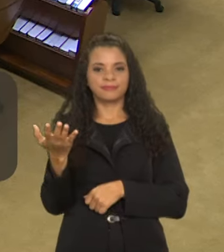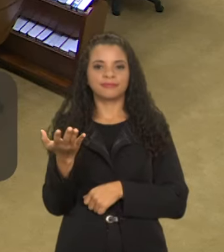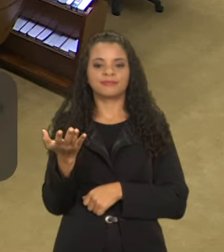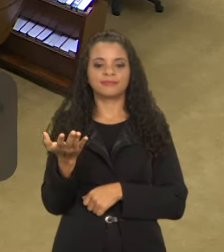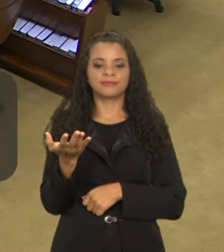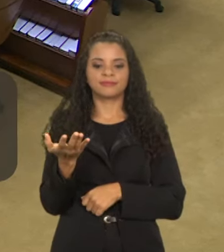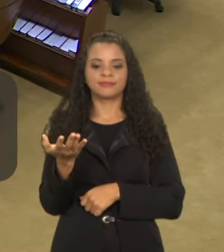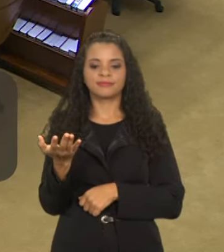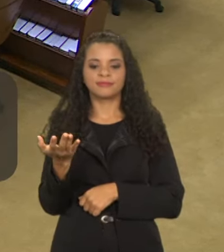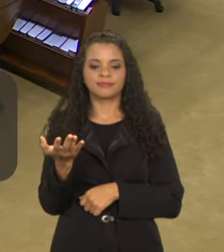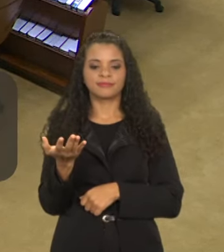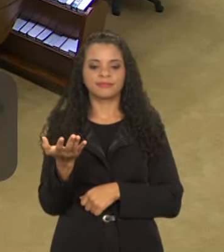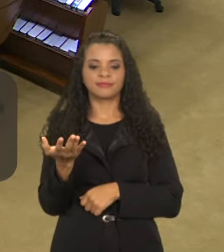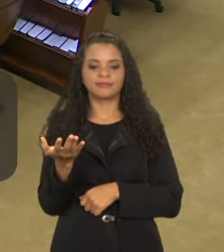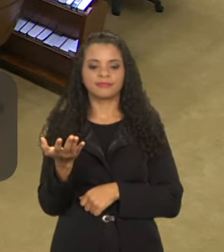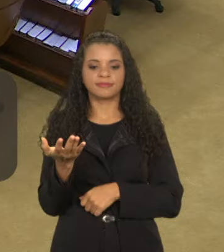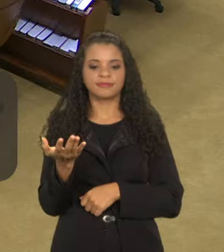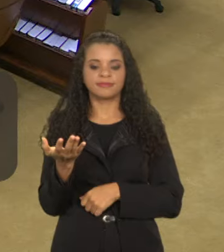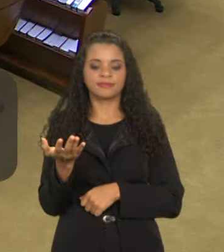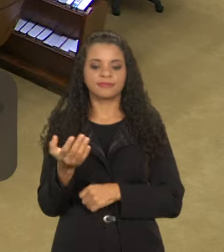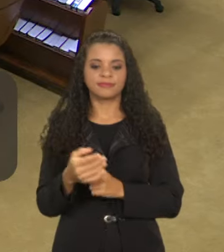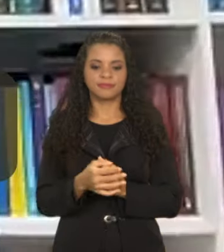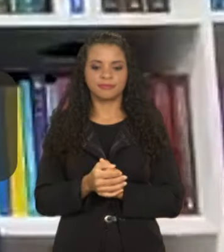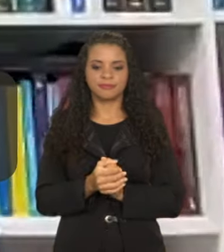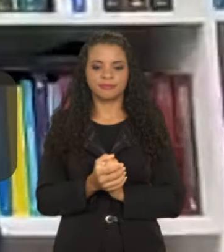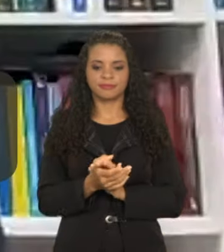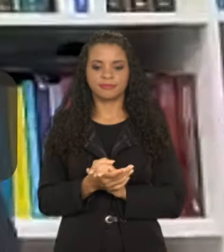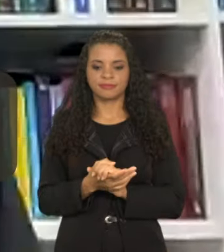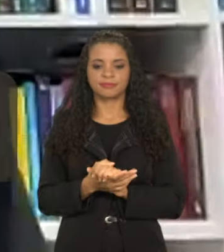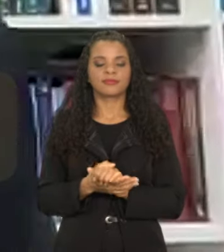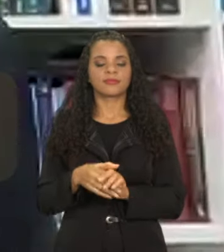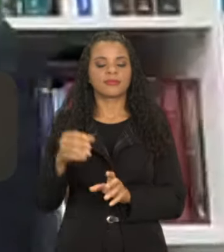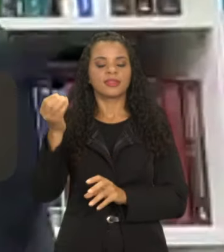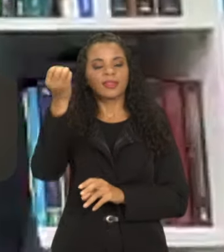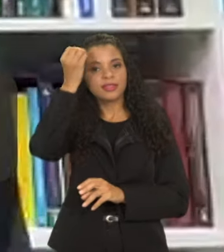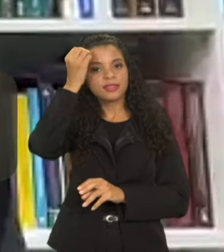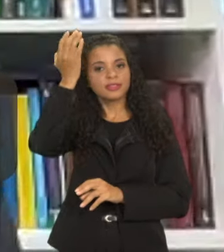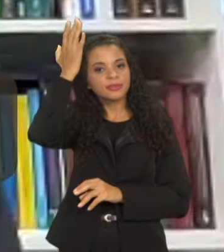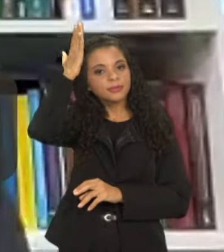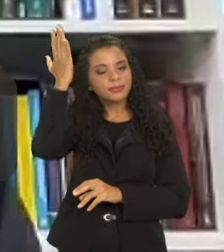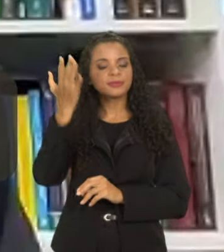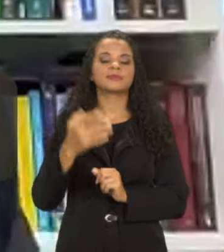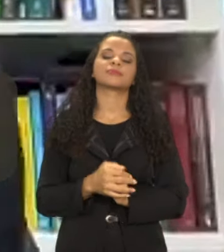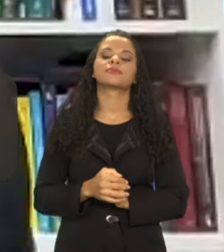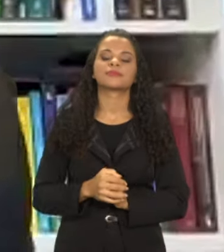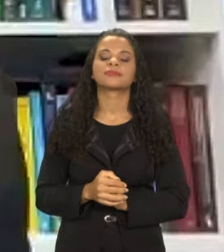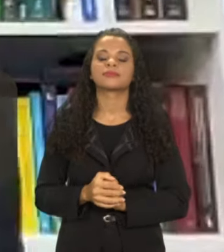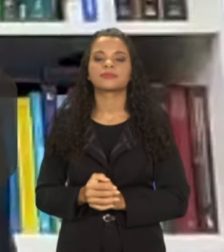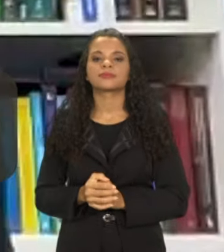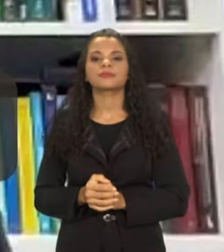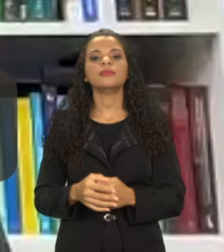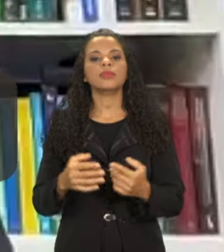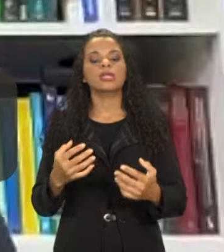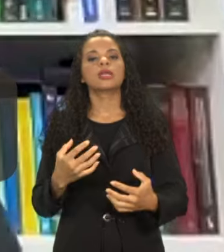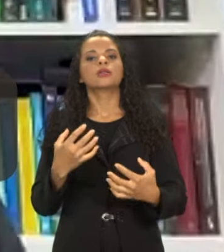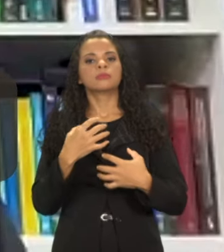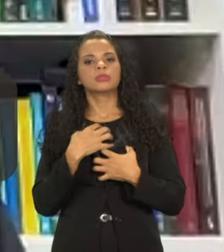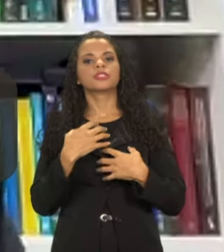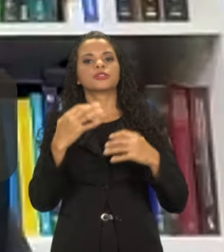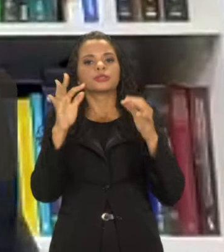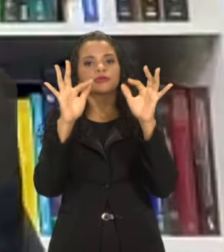Ministro Luiz Fux. Mas não, senhor presidente. Senhor presidente, foi muito feliz essa alusão que o ministro